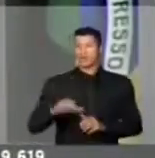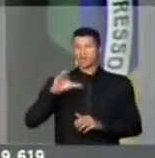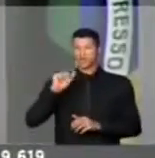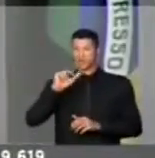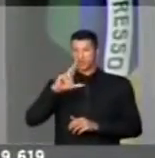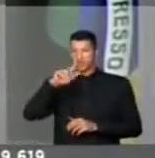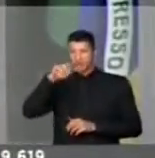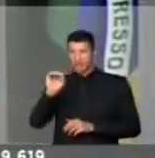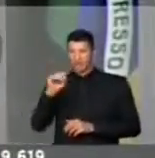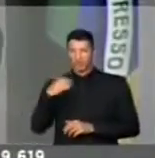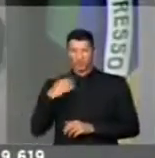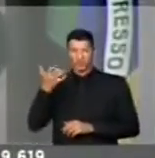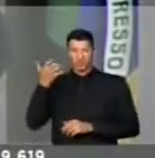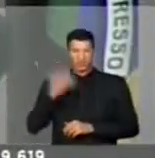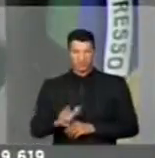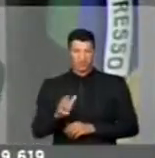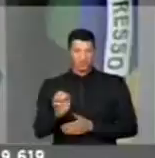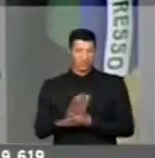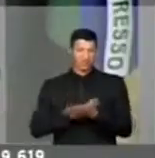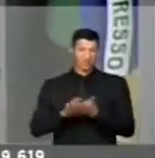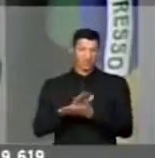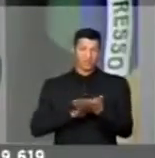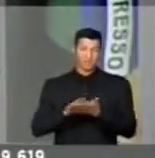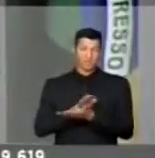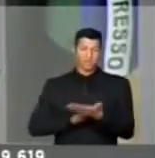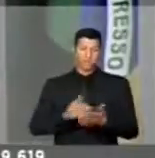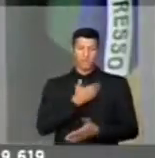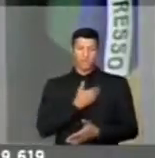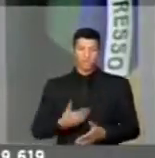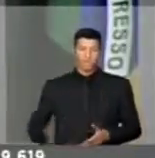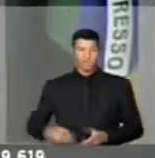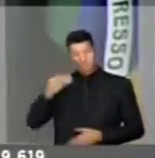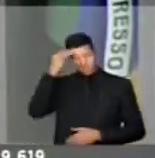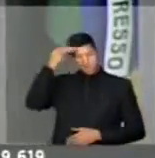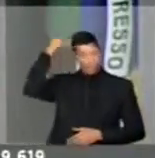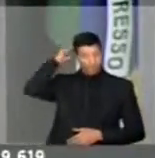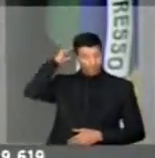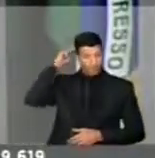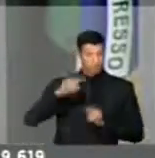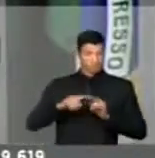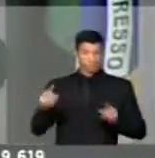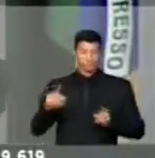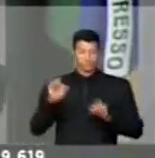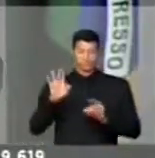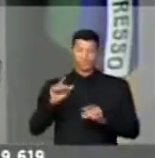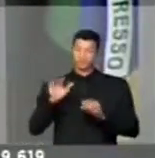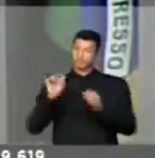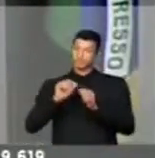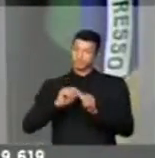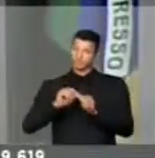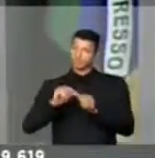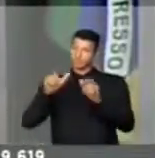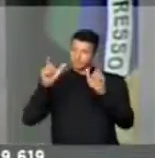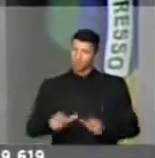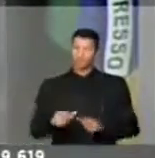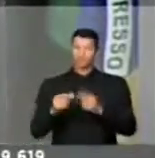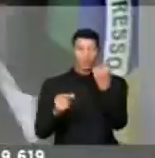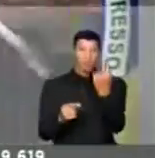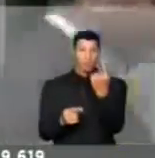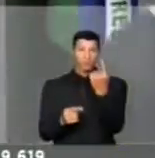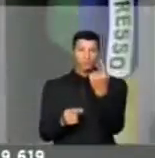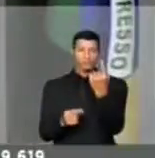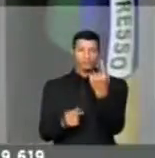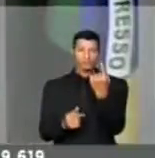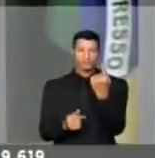cargos, eu não quero nada do governo Temer, só faço questão de uma